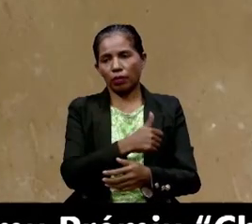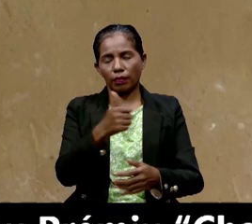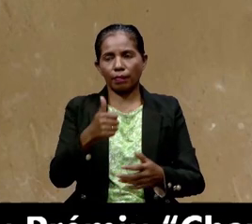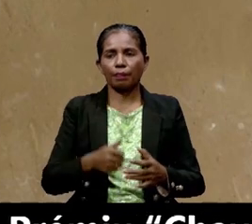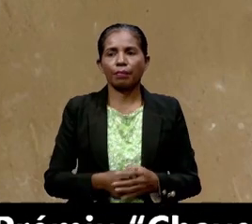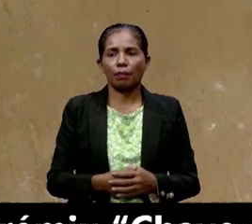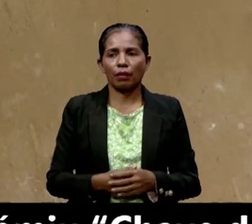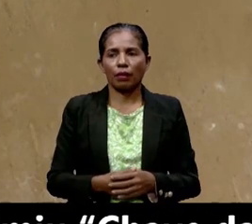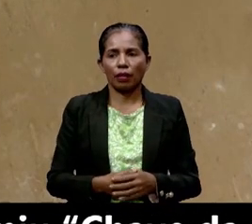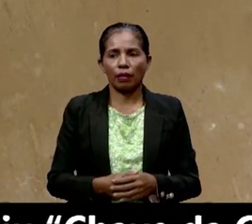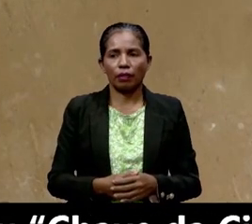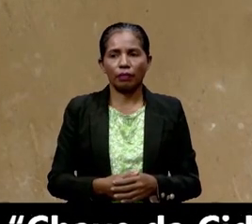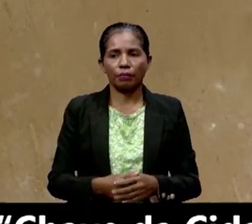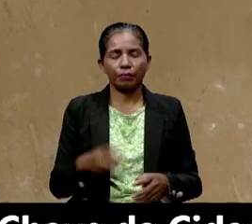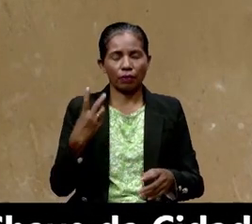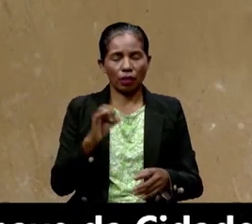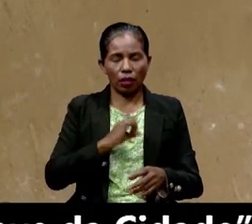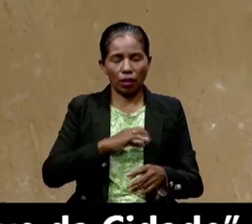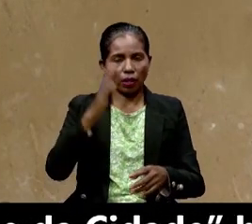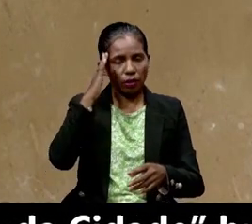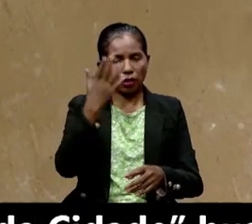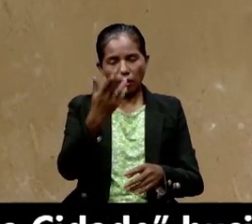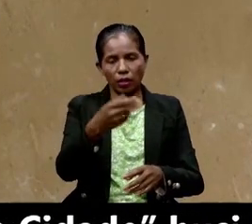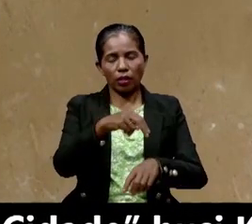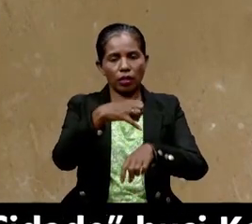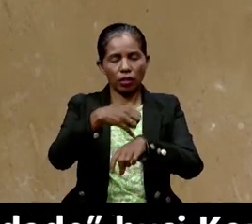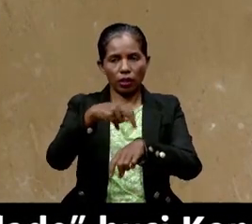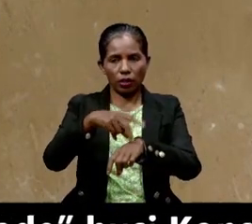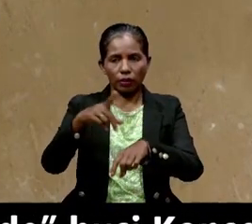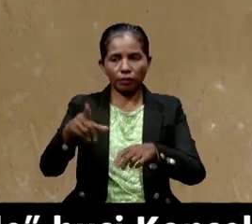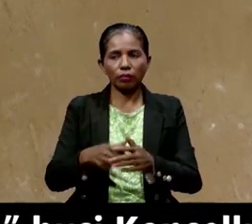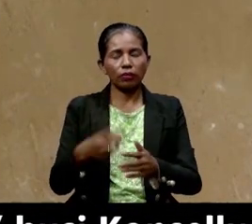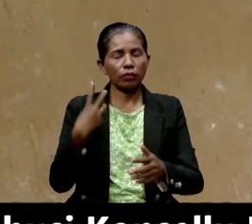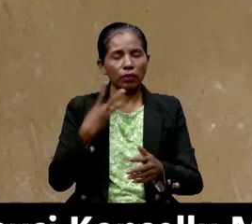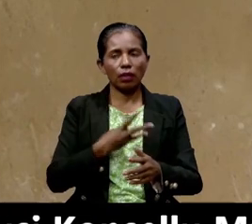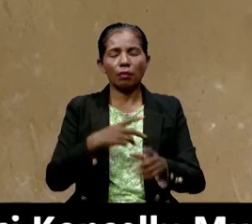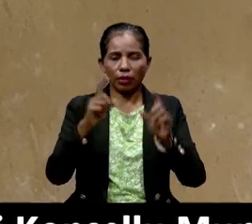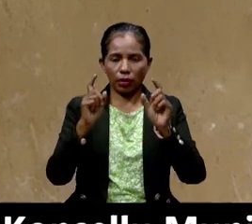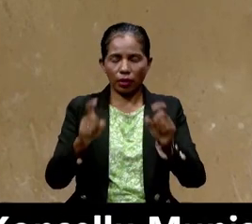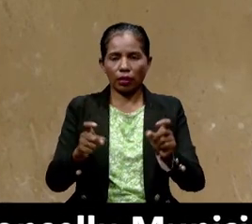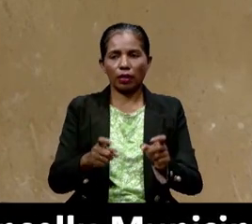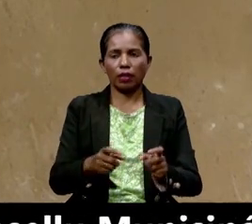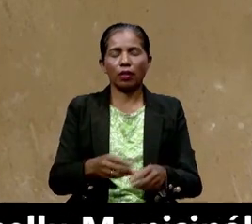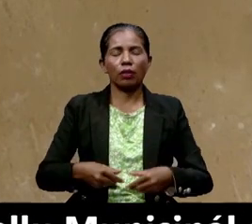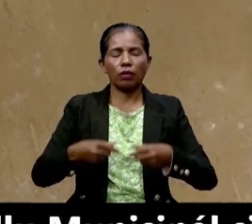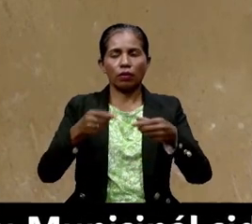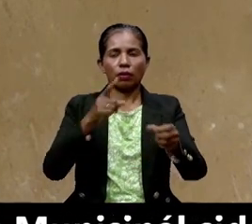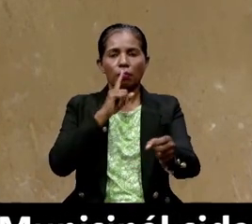Não teria acontecido sem a solidariedade internacional. Não teria acontecido sem o